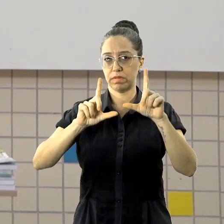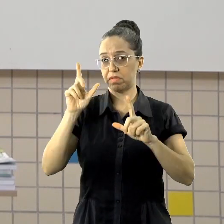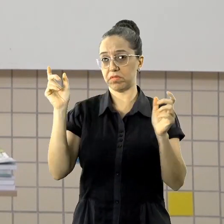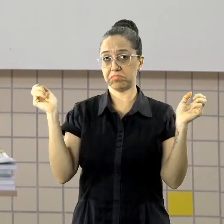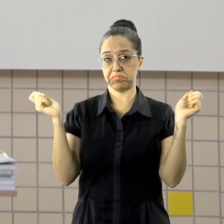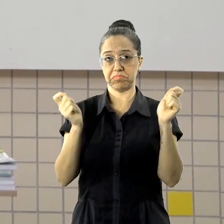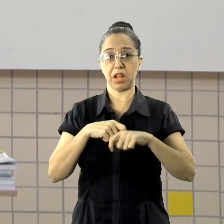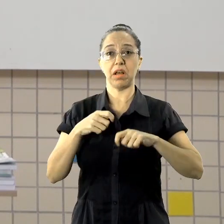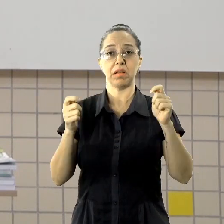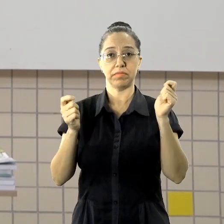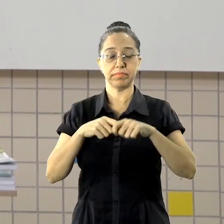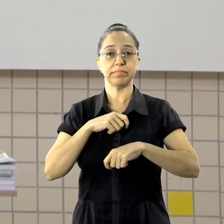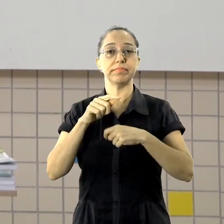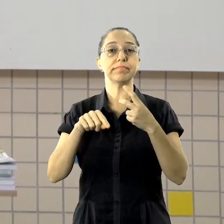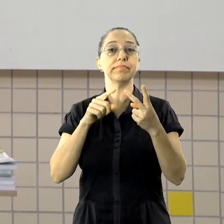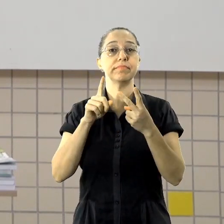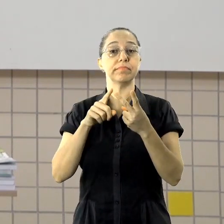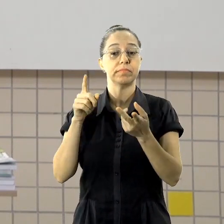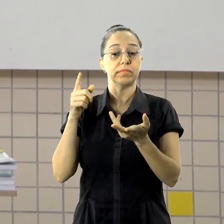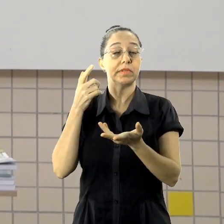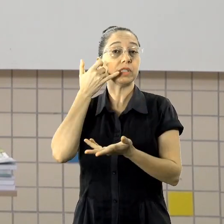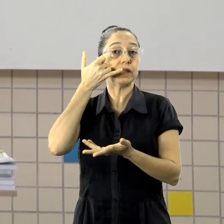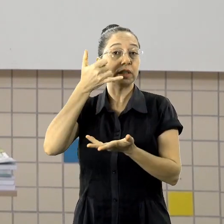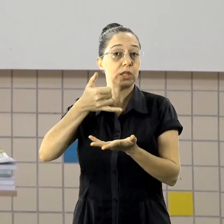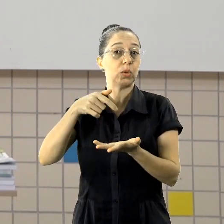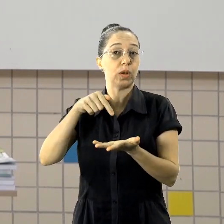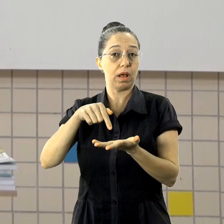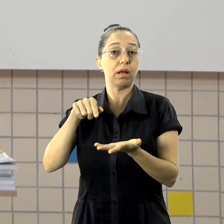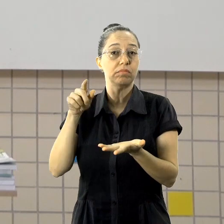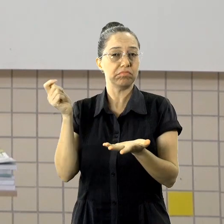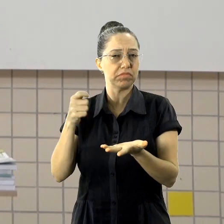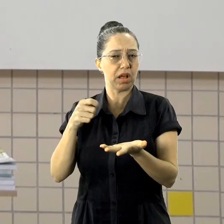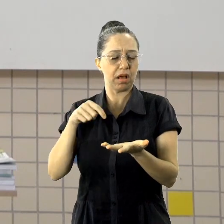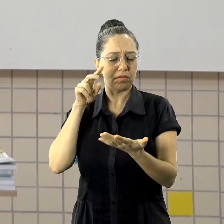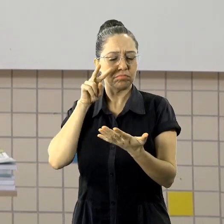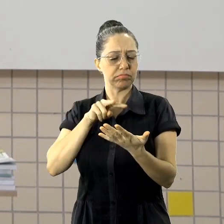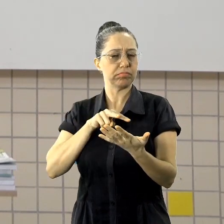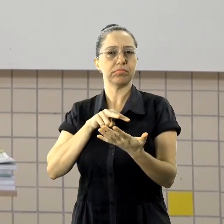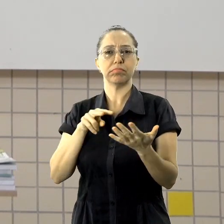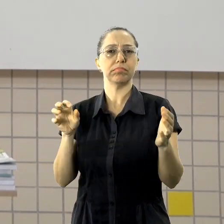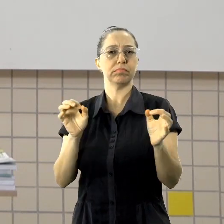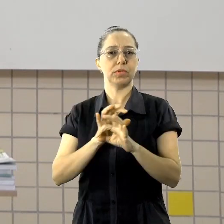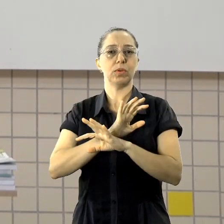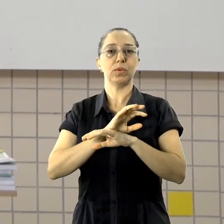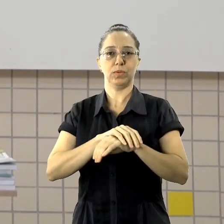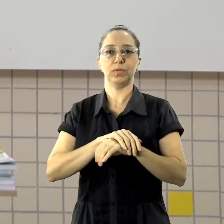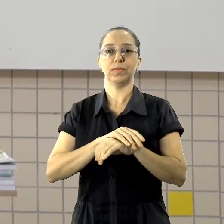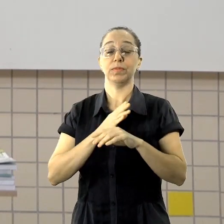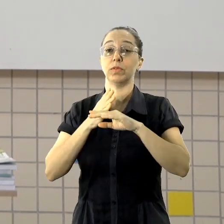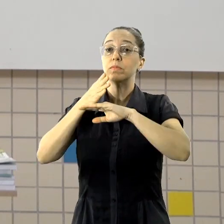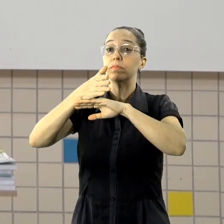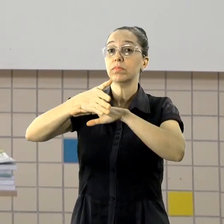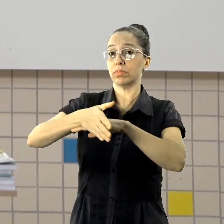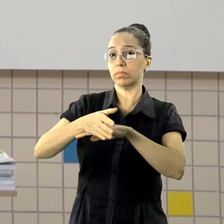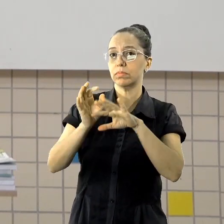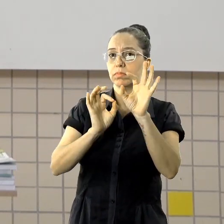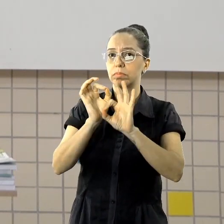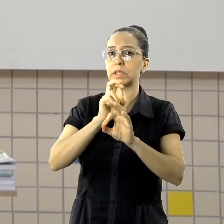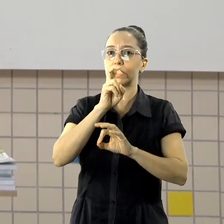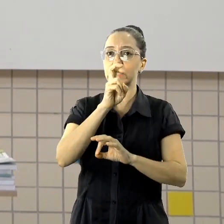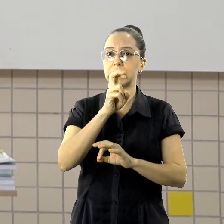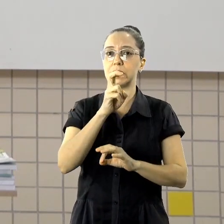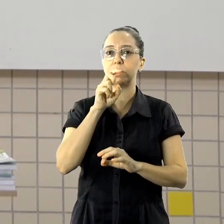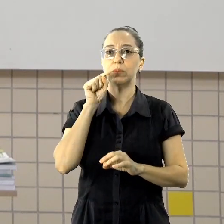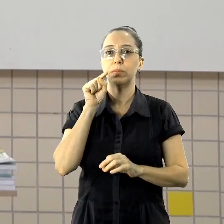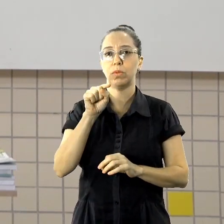até mesmo pelo seu celular. Abra um aplicativo que acesse televisão digital e instale o canal 5.2.